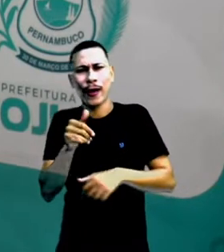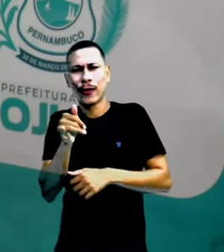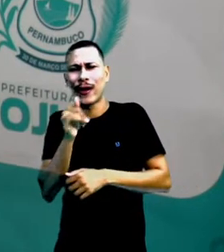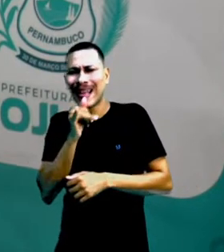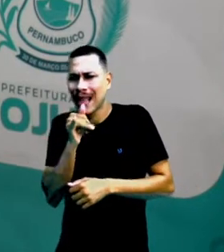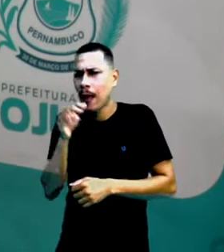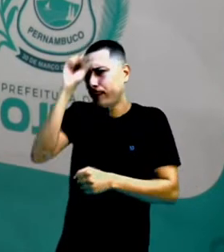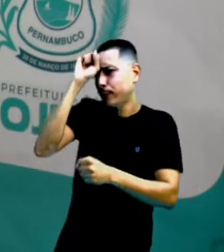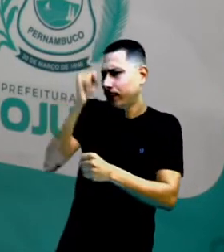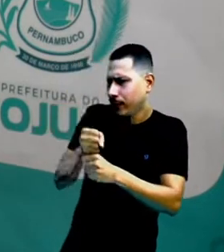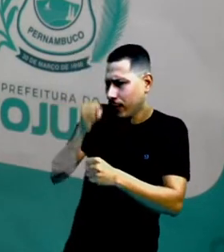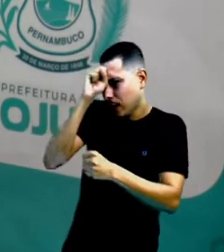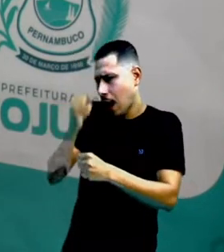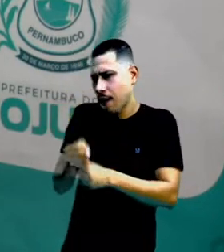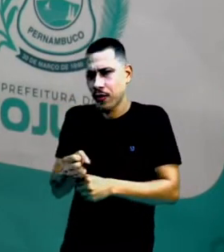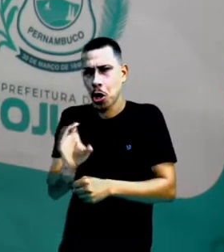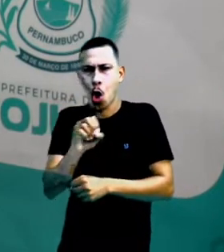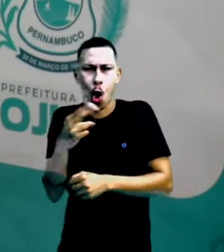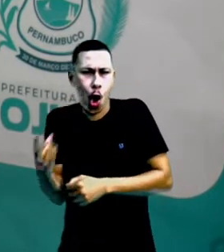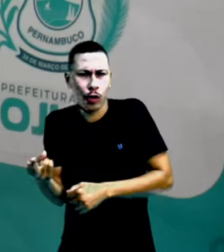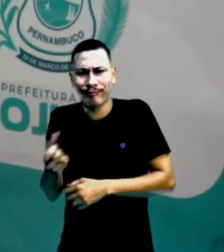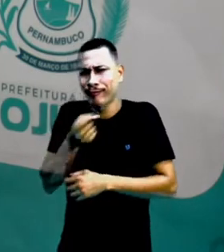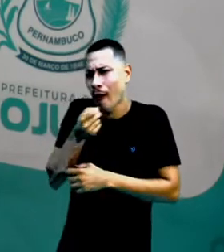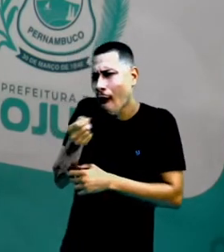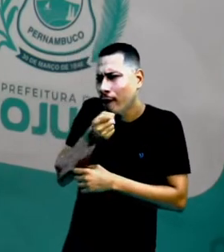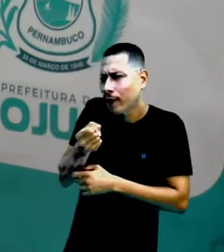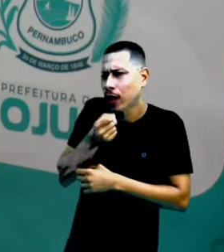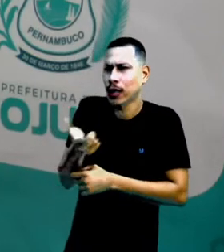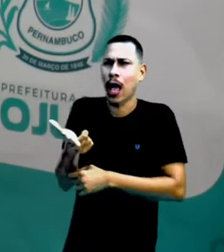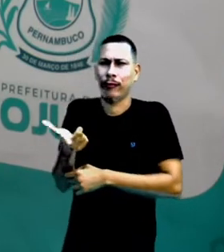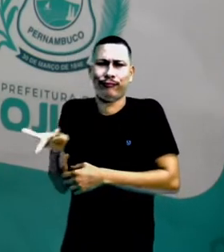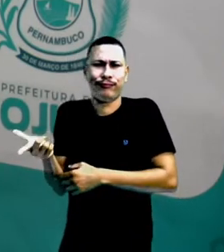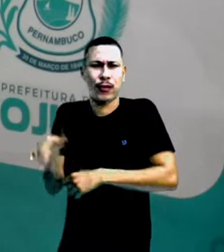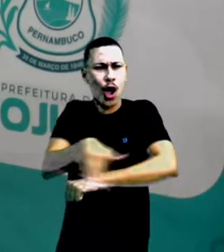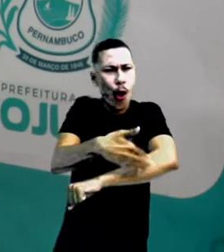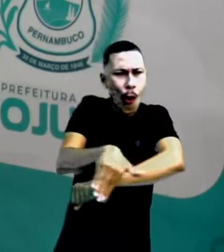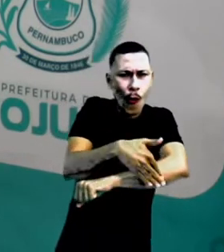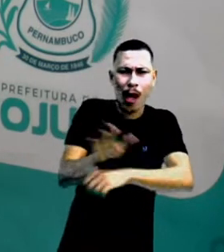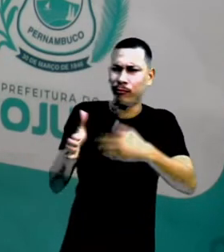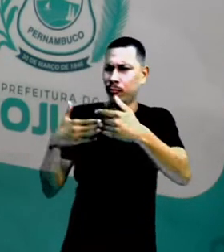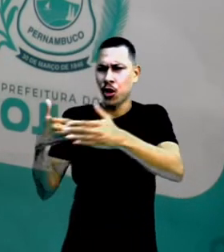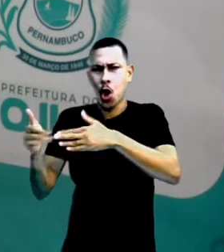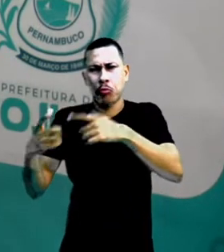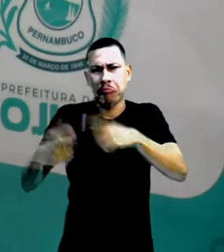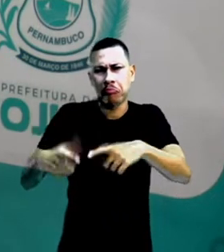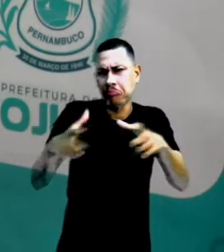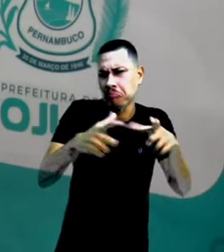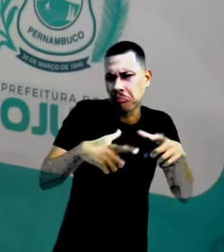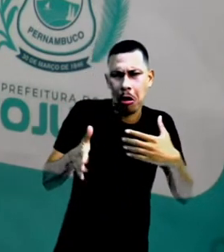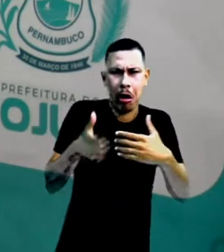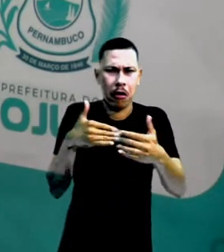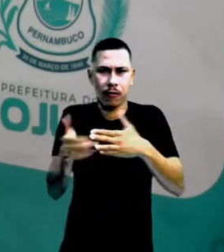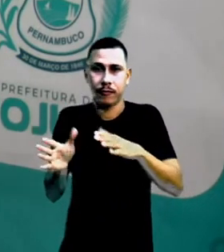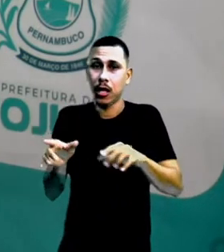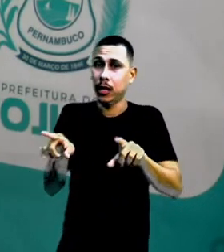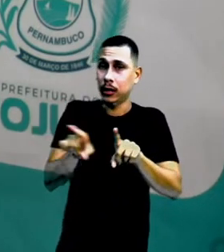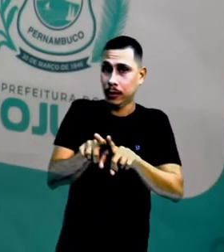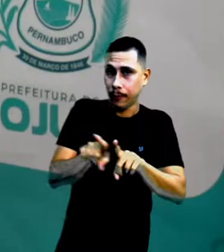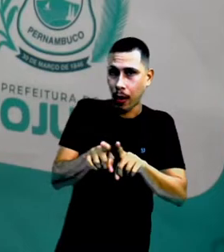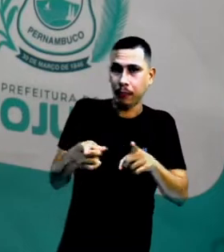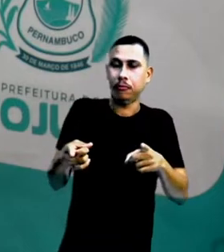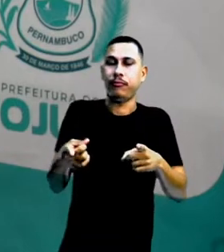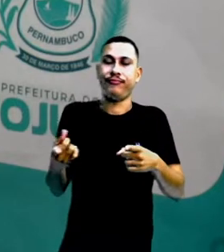com talvez numa entrevista, se você for parado na rua por um repórter. E existe também a linguagem informal, que